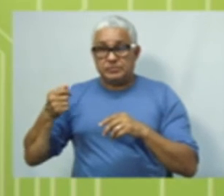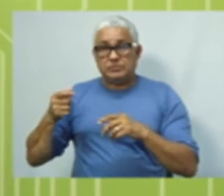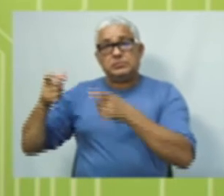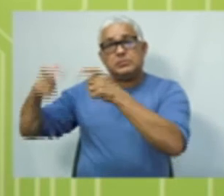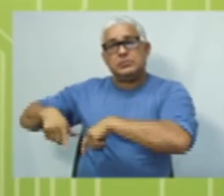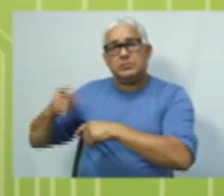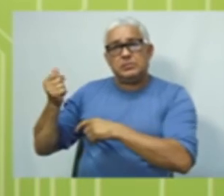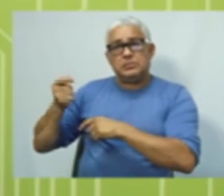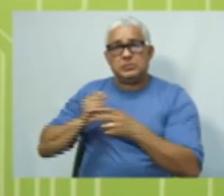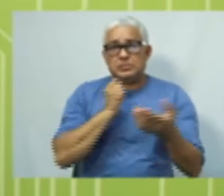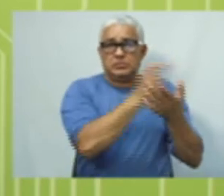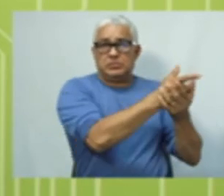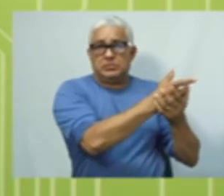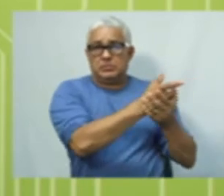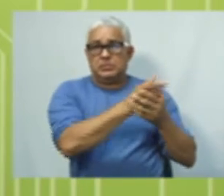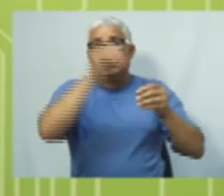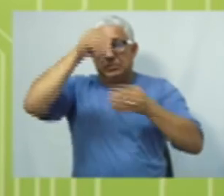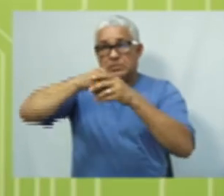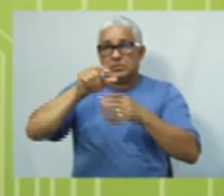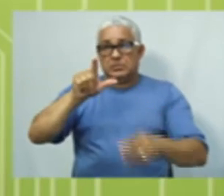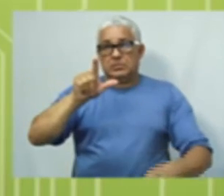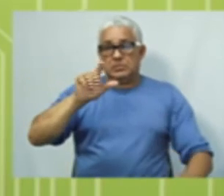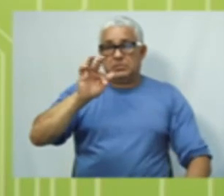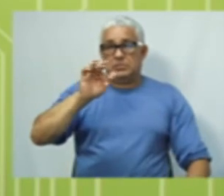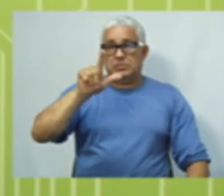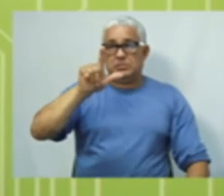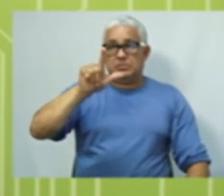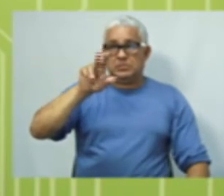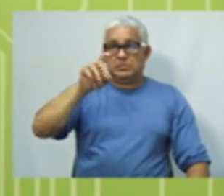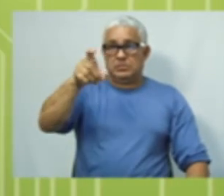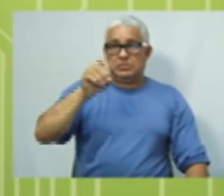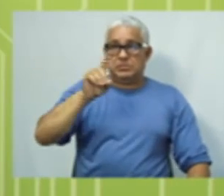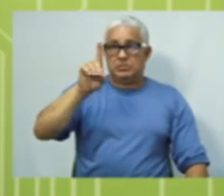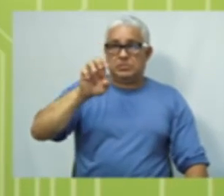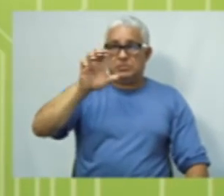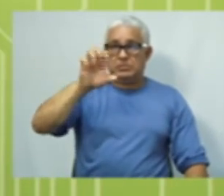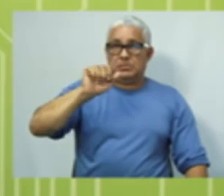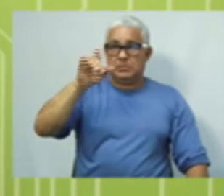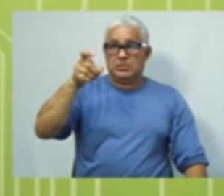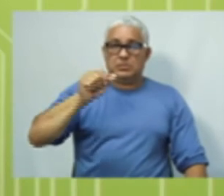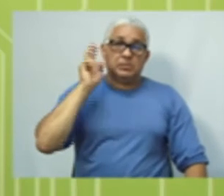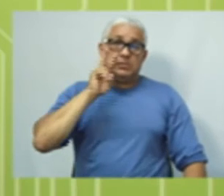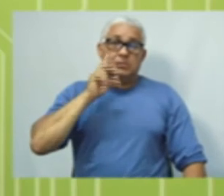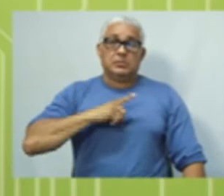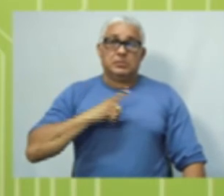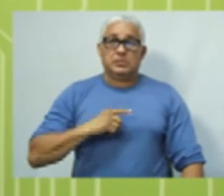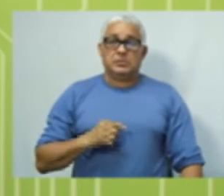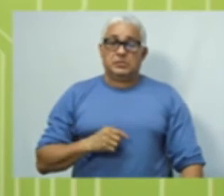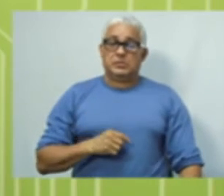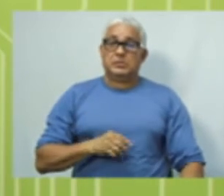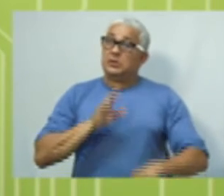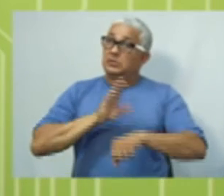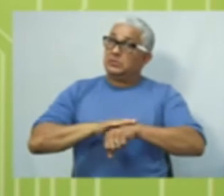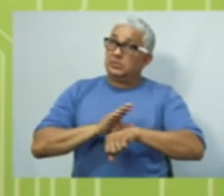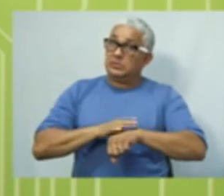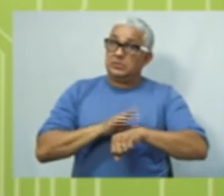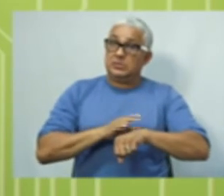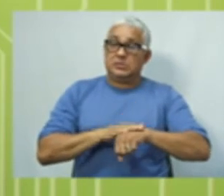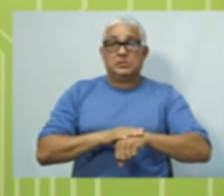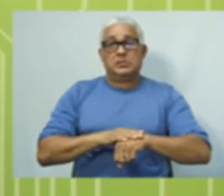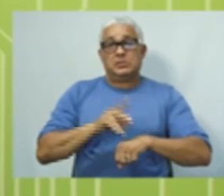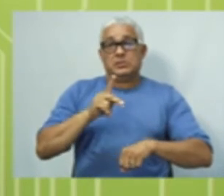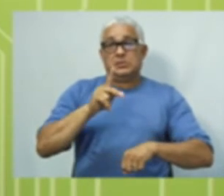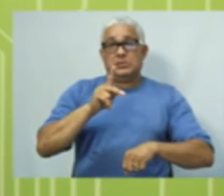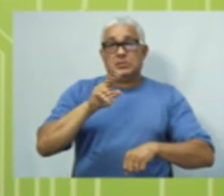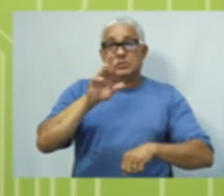está isso? No fluxo de caixa, é por meio das projeções. Lembrando, vocês lembram que tem um prazo de cobertura? Quem lembra o que é o prazo